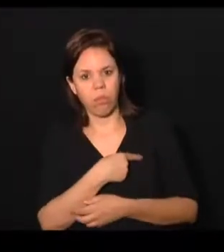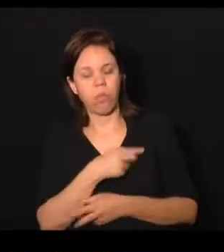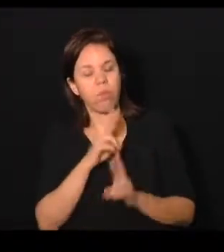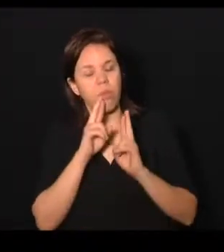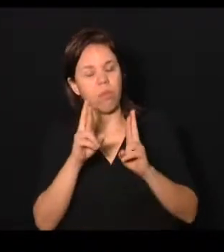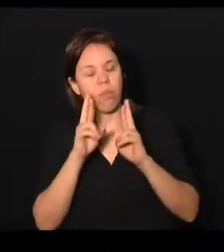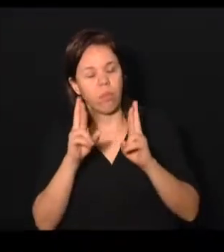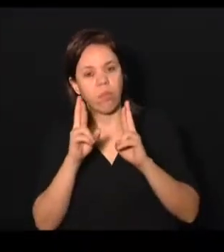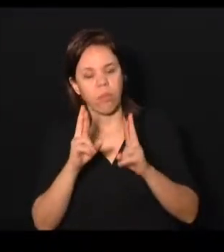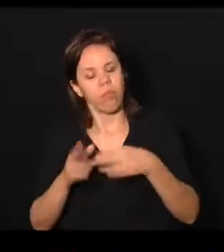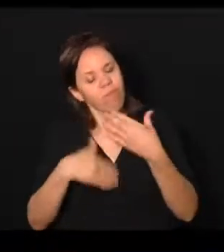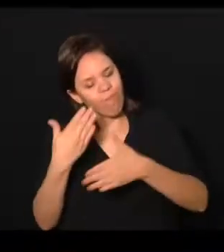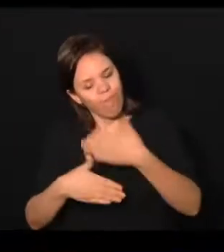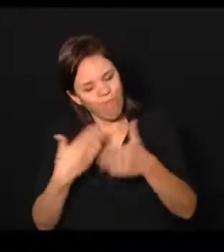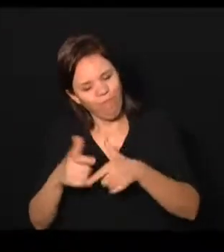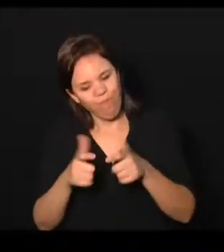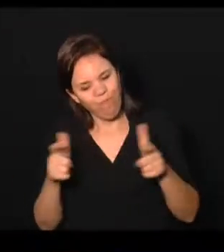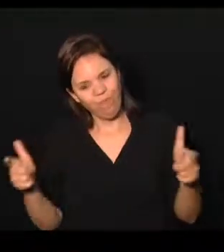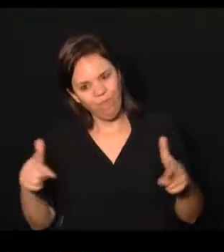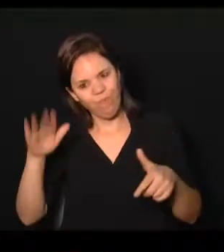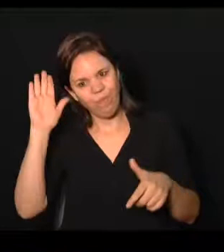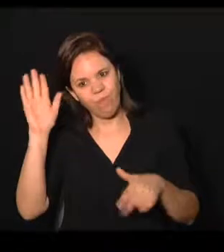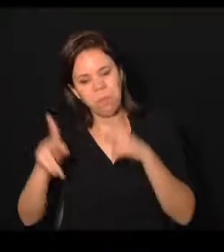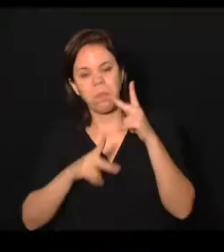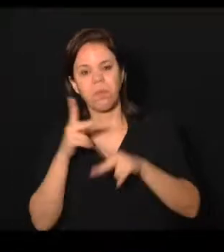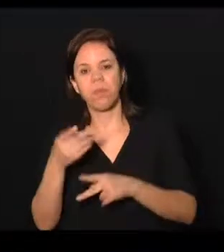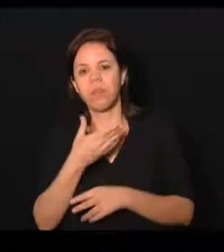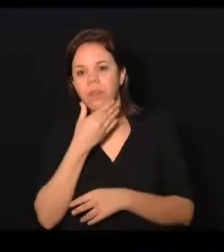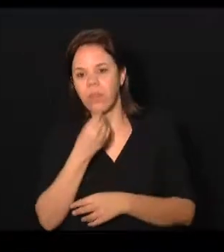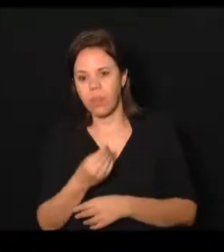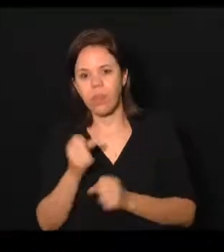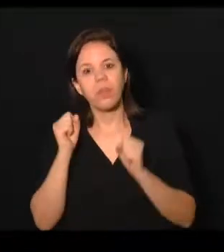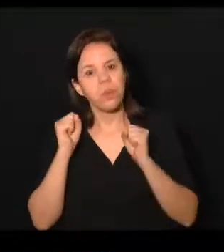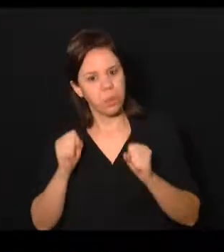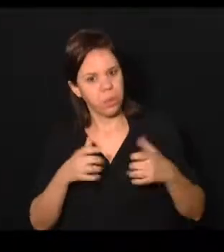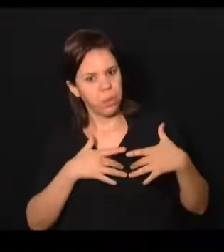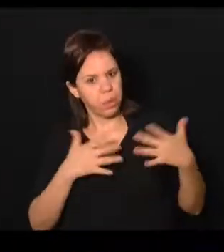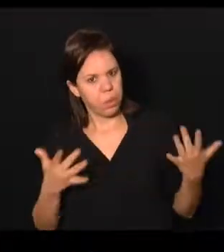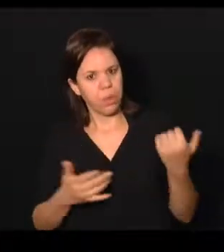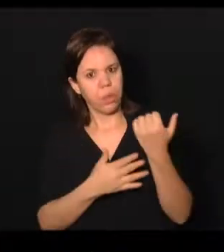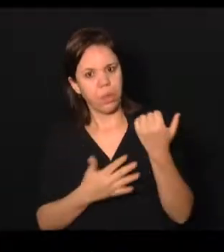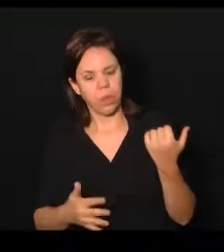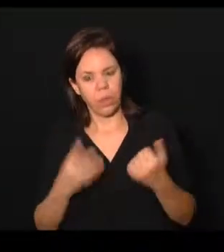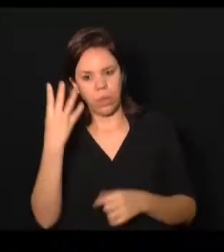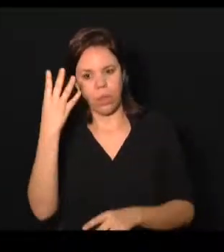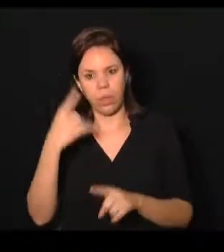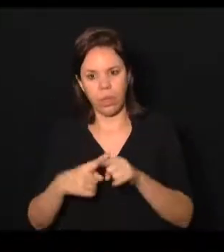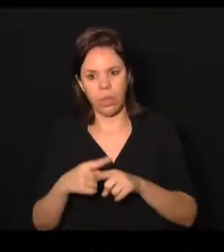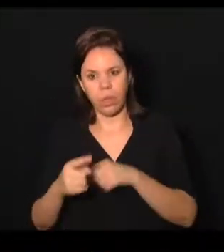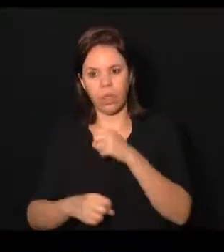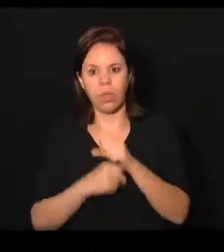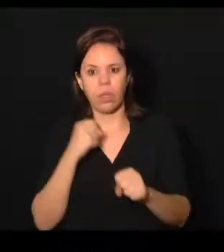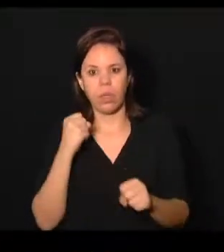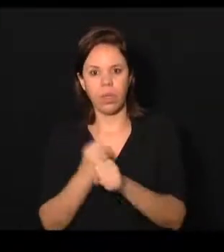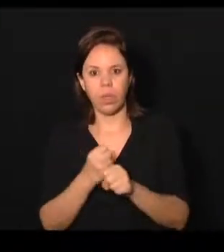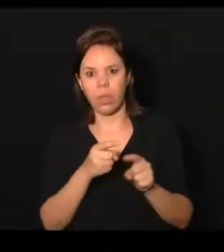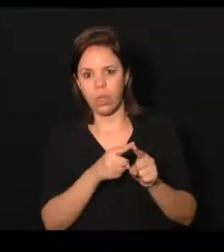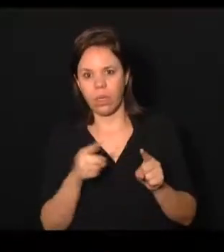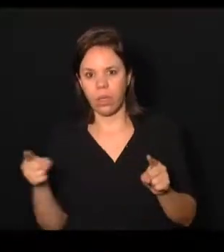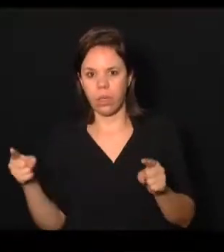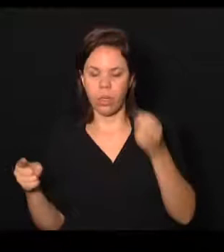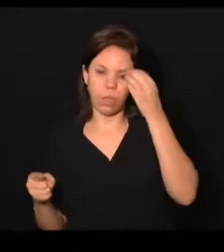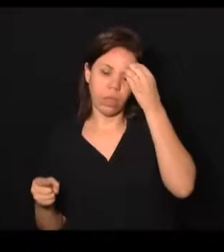que seja cada vez mais pessoas, os homens, eles podem doar sangue até 4 vezes por ano, com um período